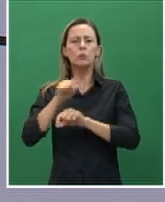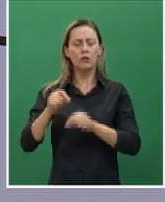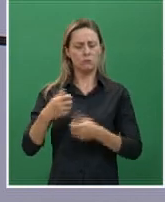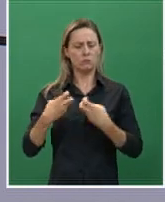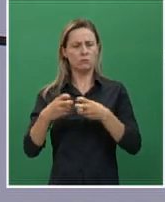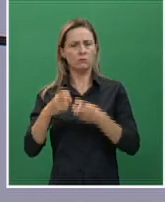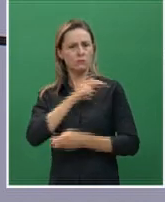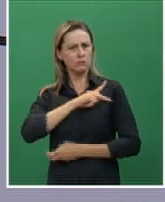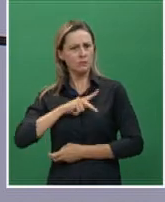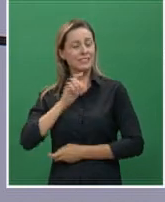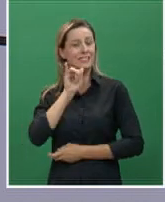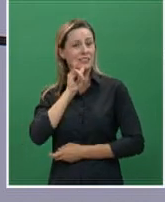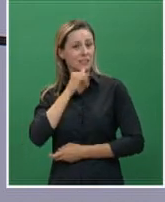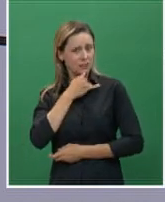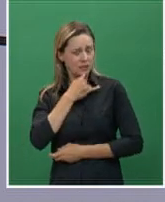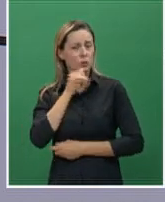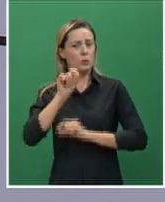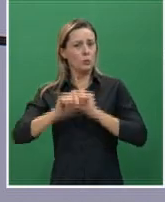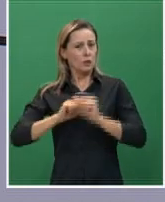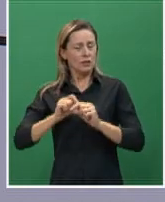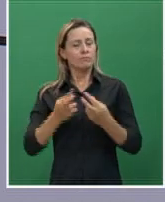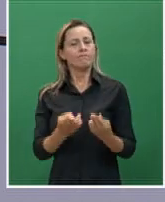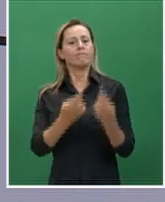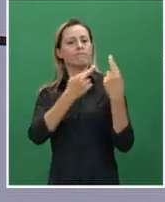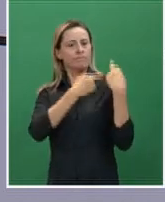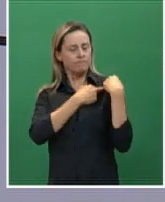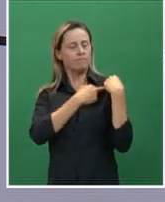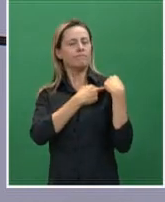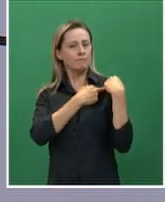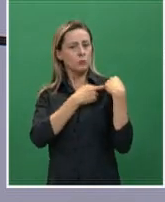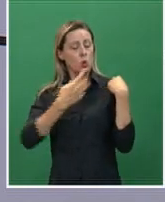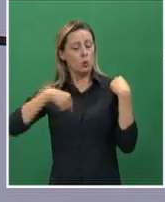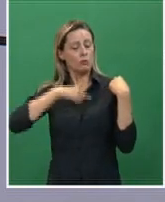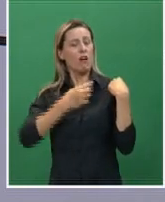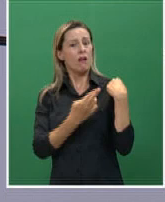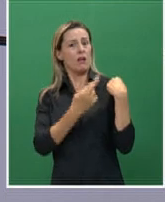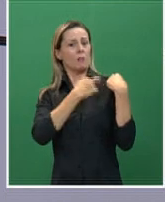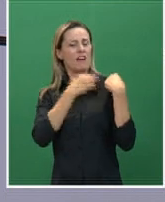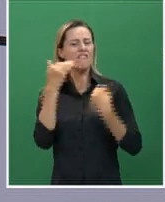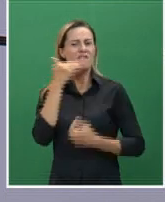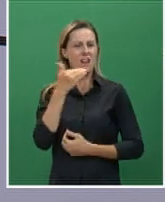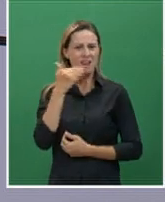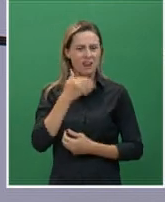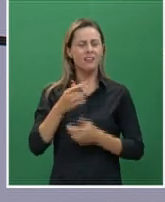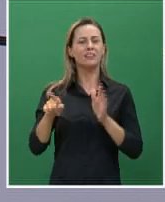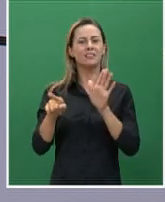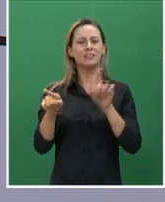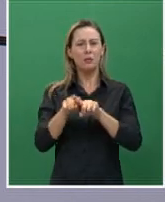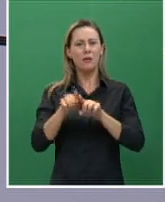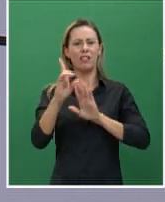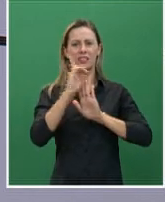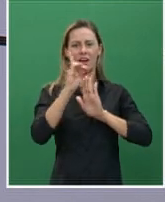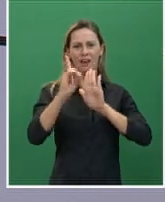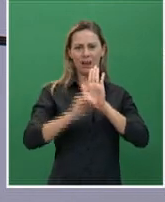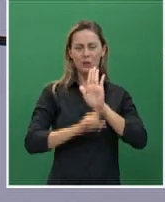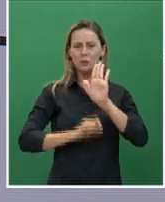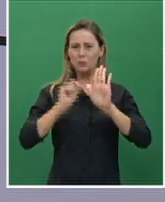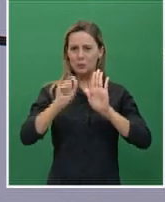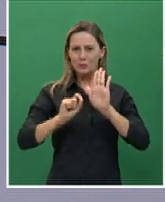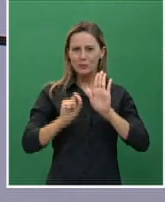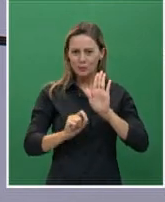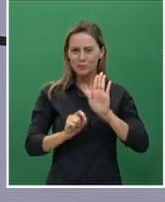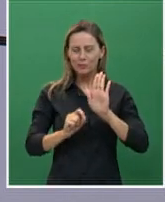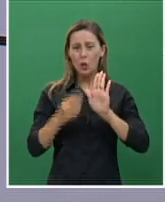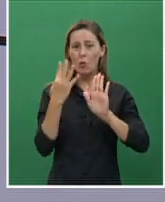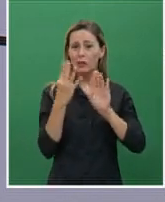transporte coletivo infelizmente fomos responsabilizados através das falhas e dos decretos do estado que parar o transporte